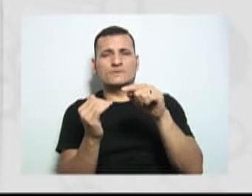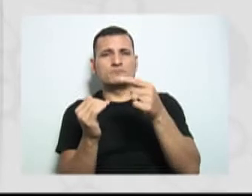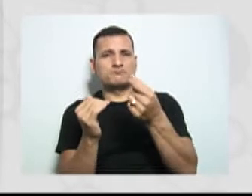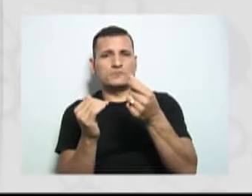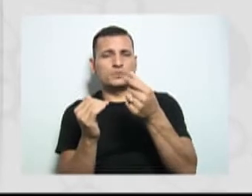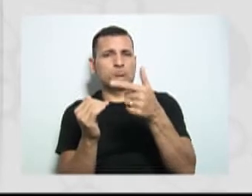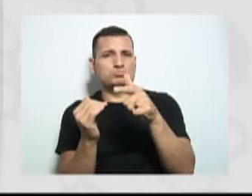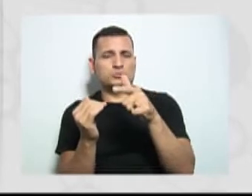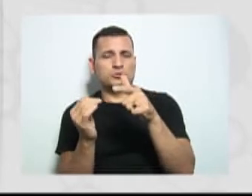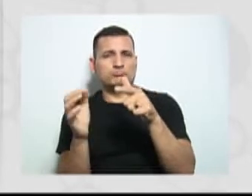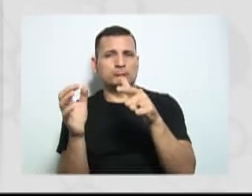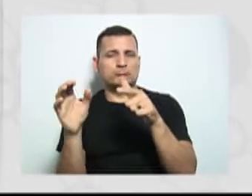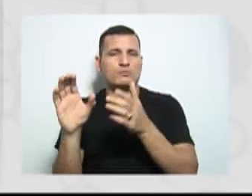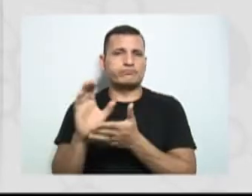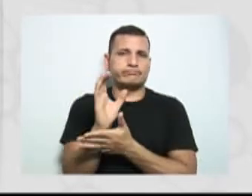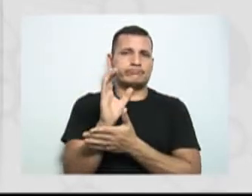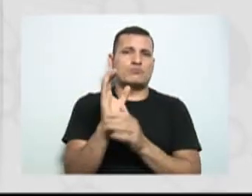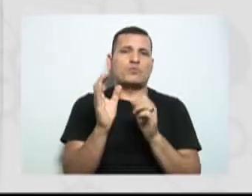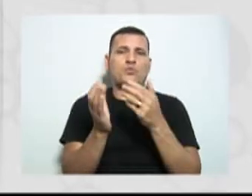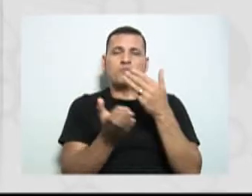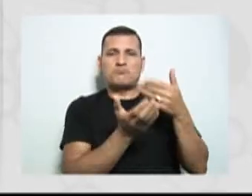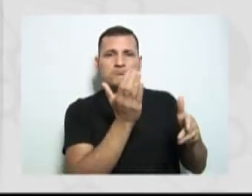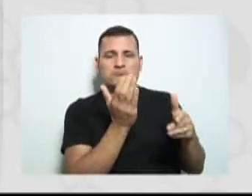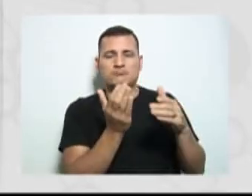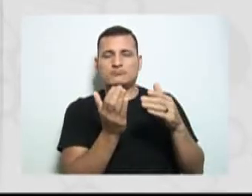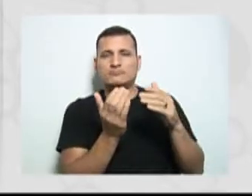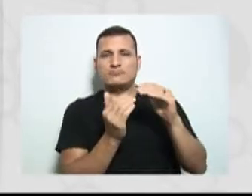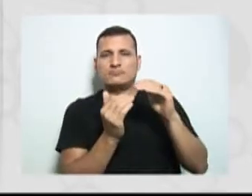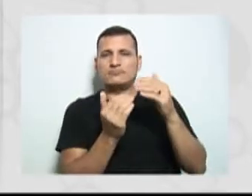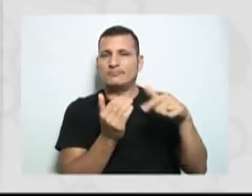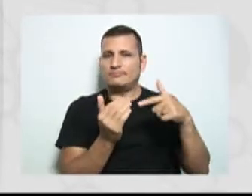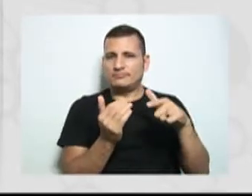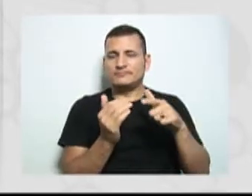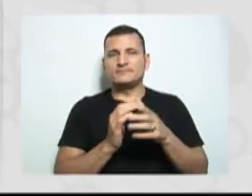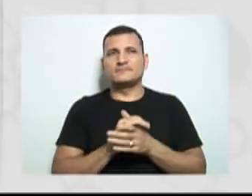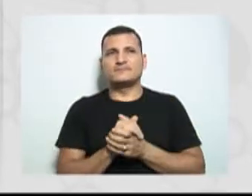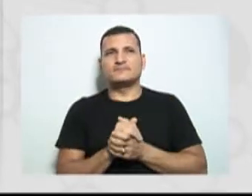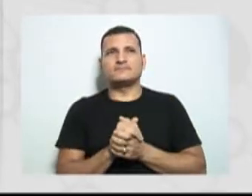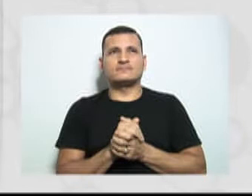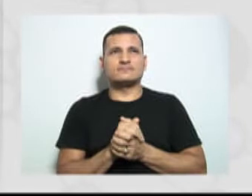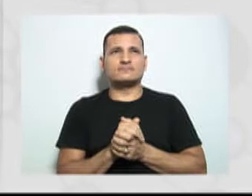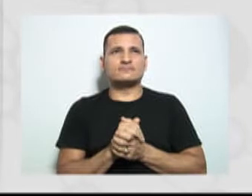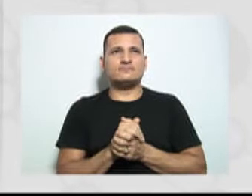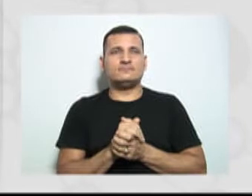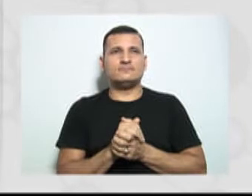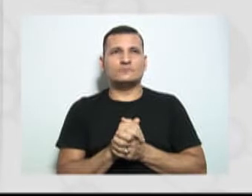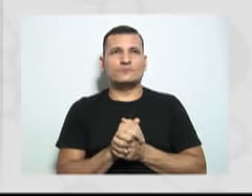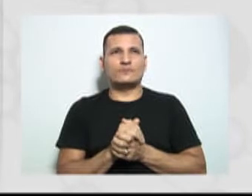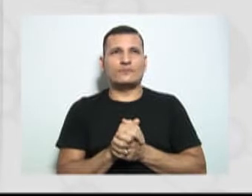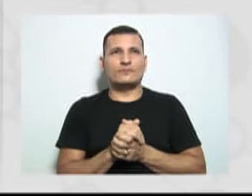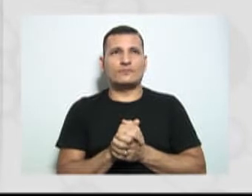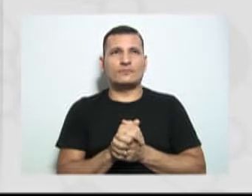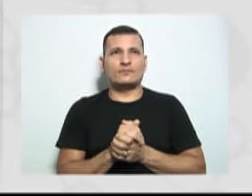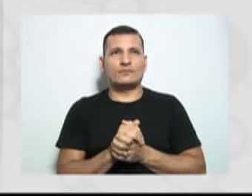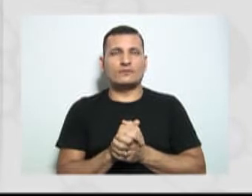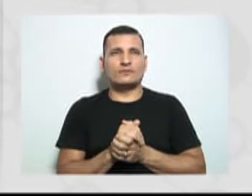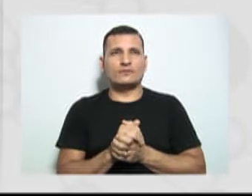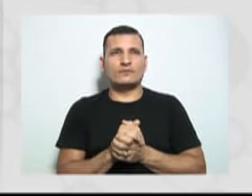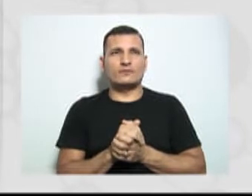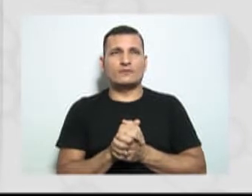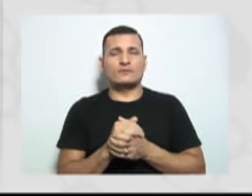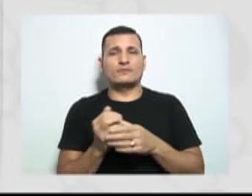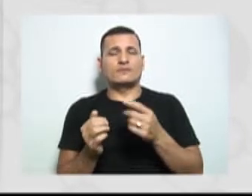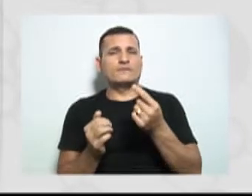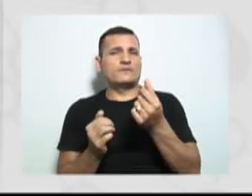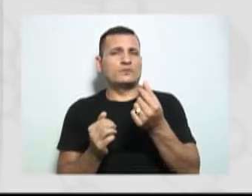nem perda. É 8.905 e 85 centavos. 85 centavos, ótimo. Bom, o meu pudim, o